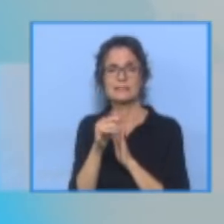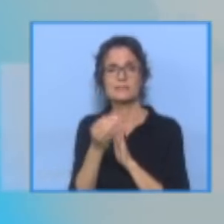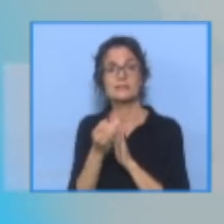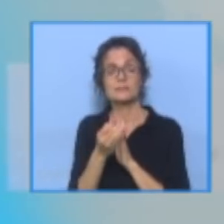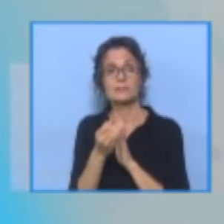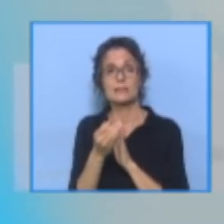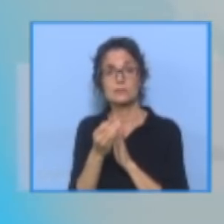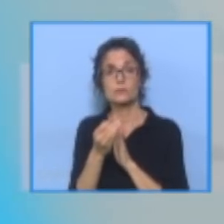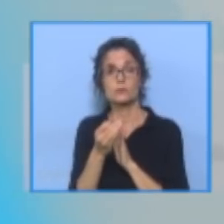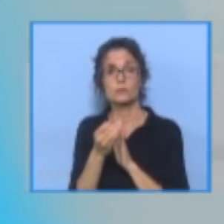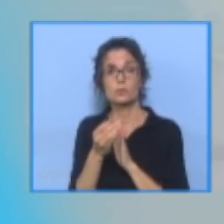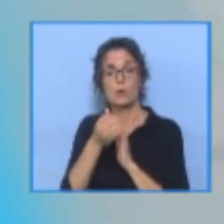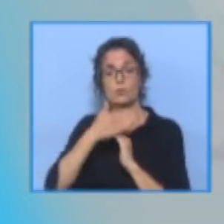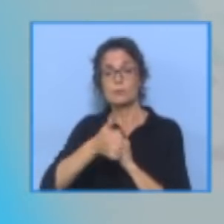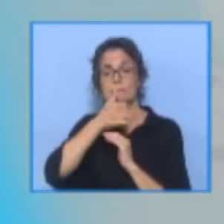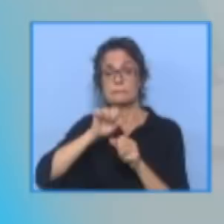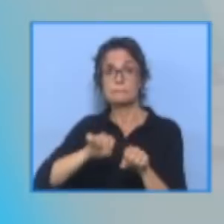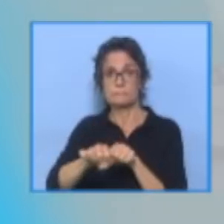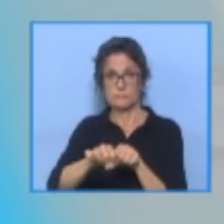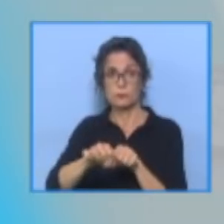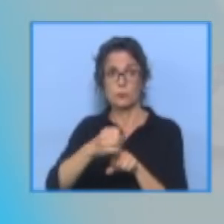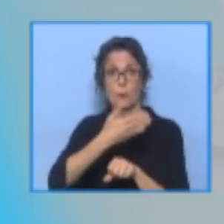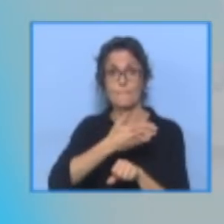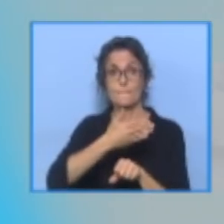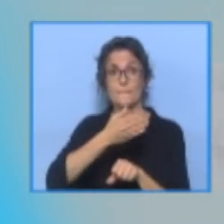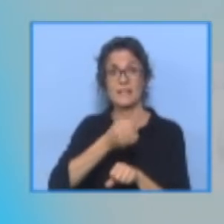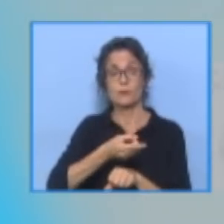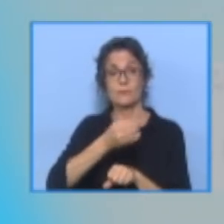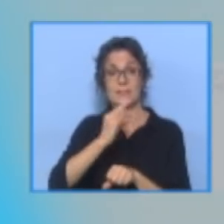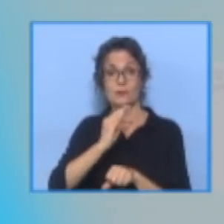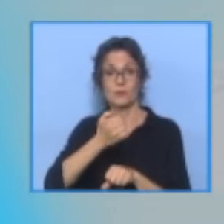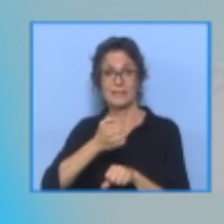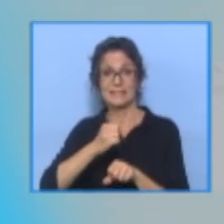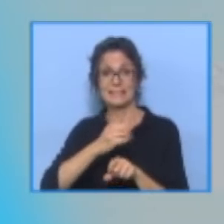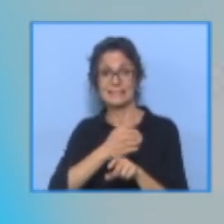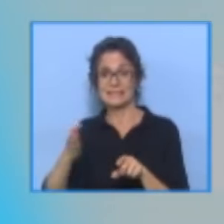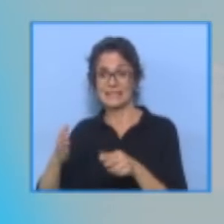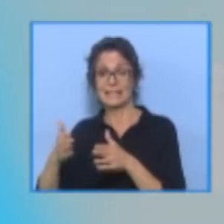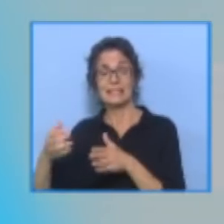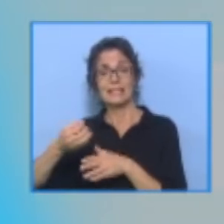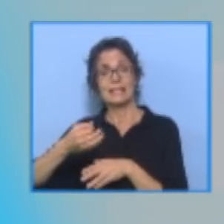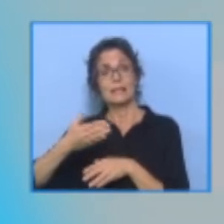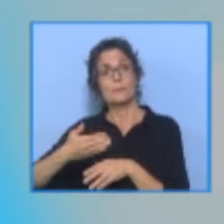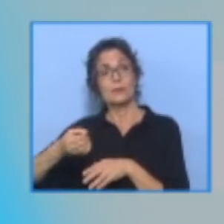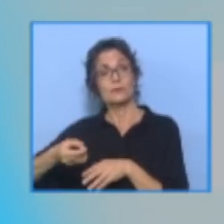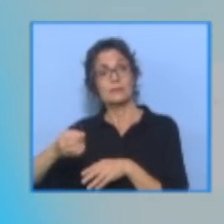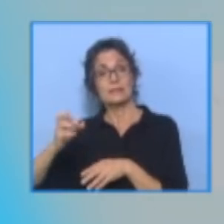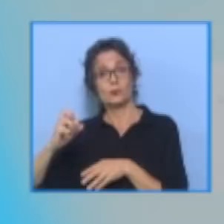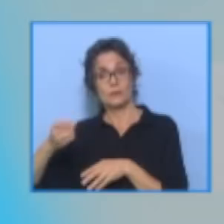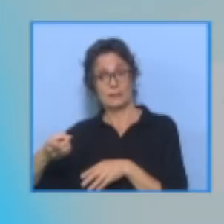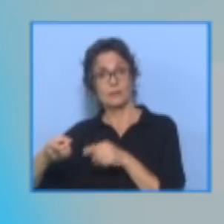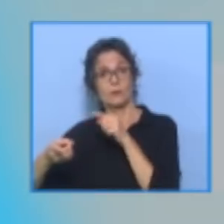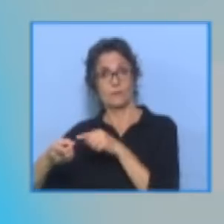ditadura de 1946 até 1989, em que o próprio país